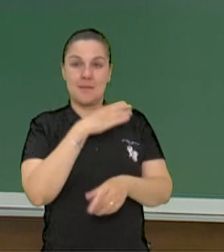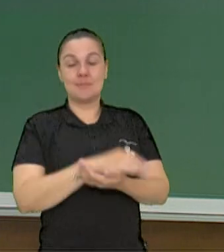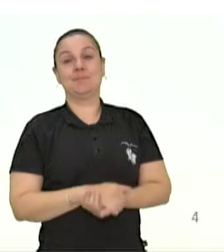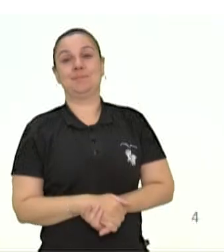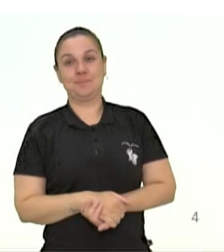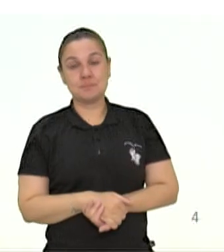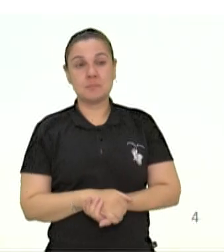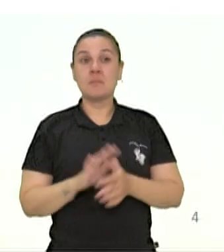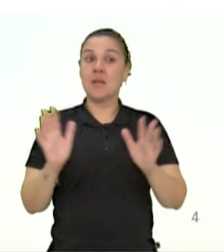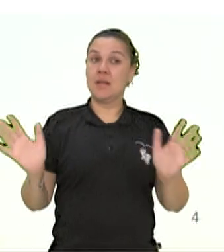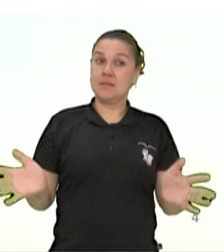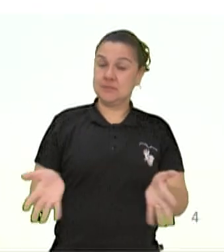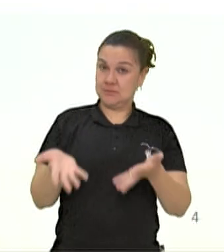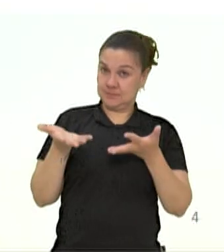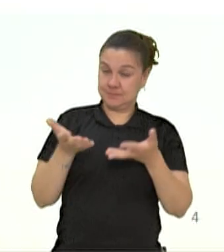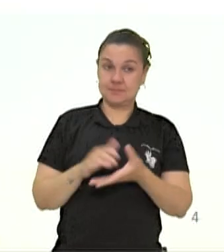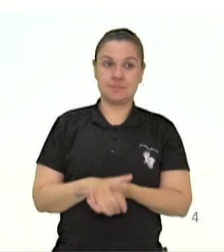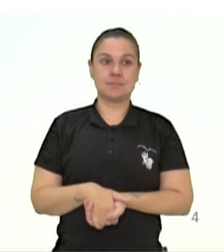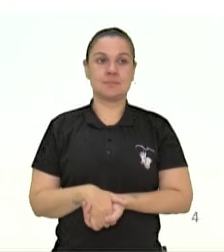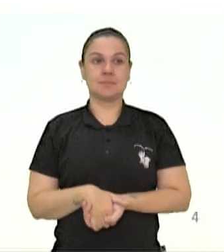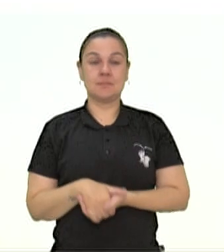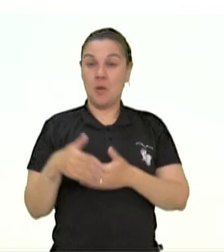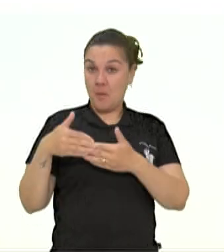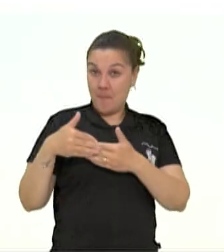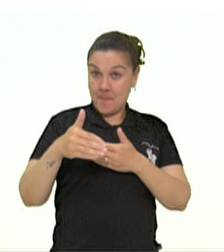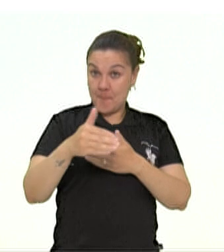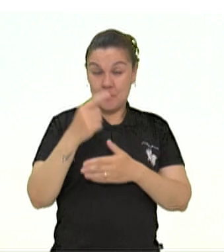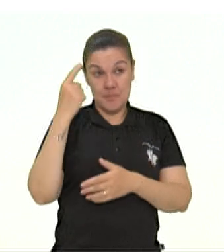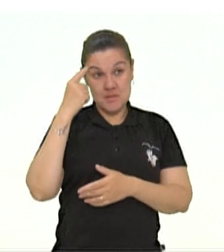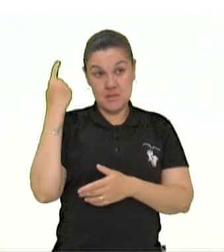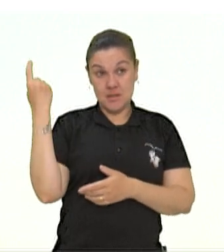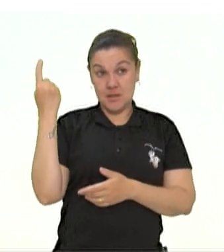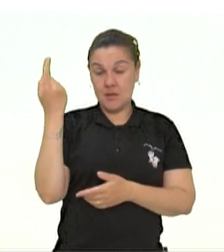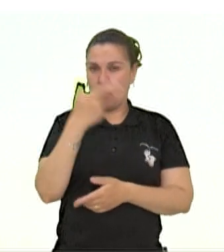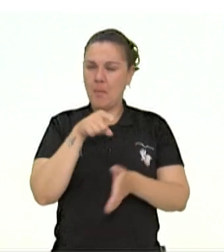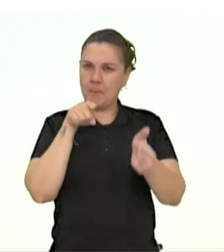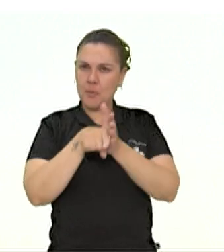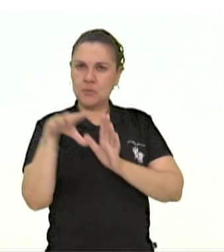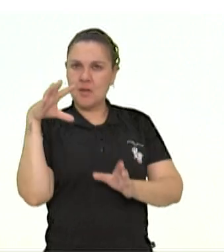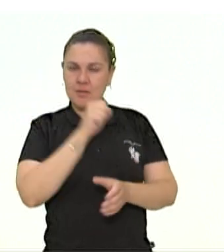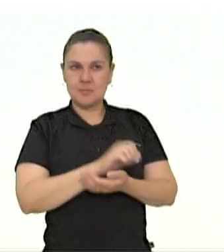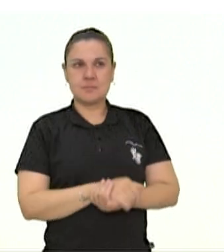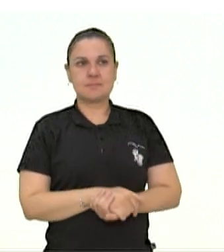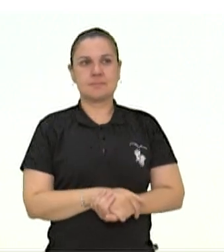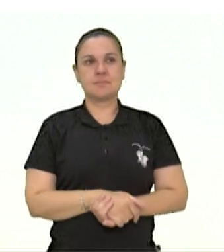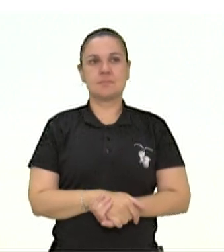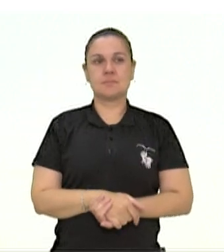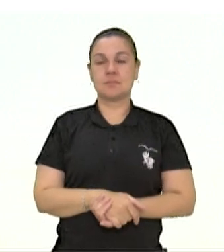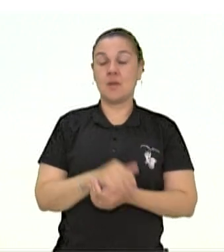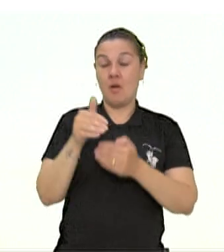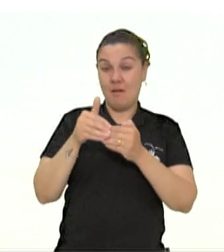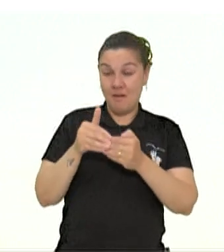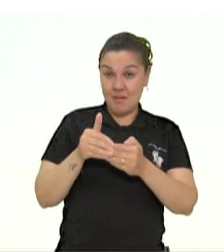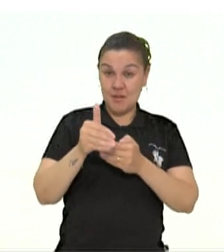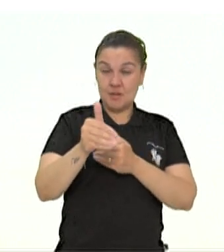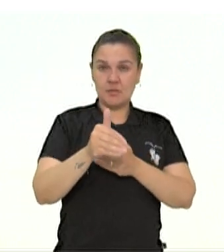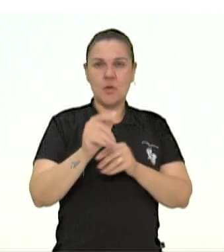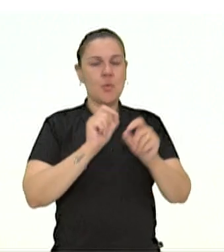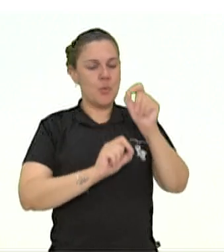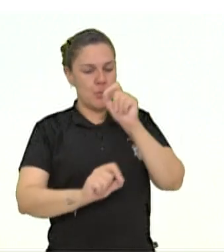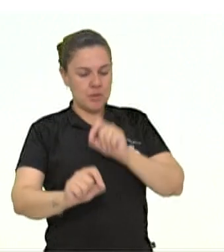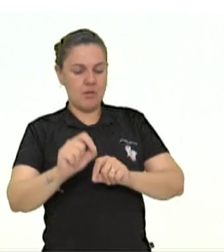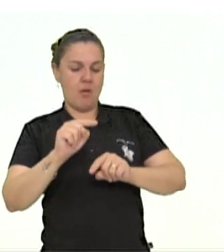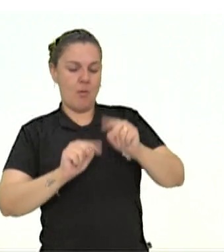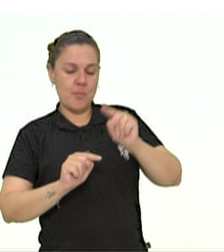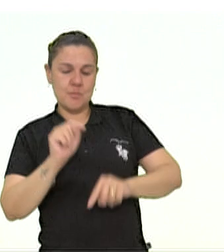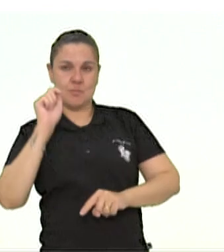também. Pessoal, a partir dessa definição, eu trago aqui para você um quiz. E esse quiz ele fala o seguinte, a partir da